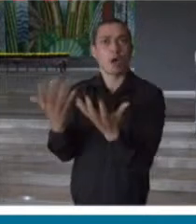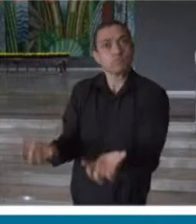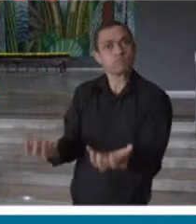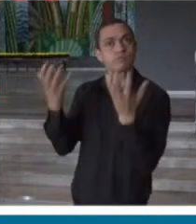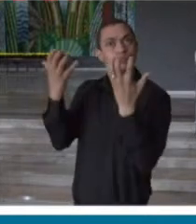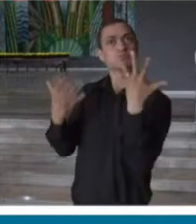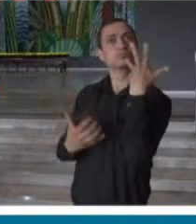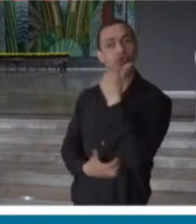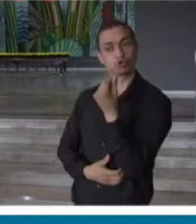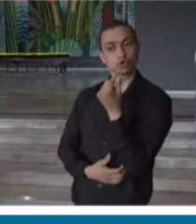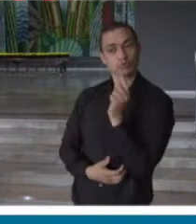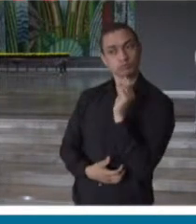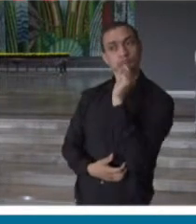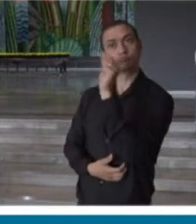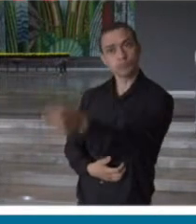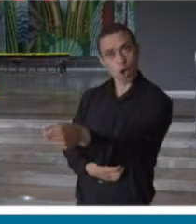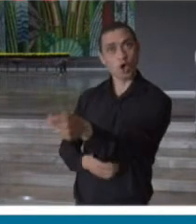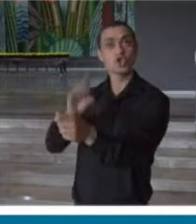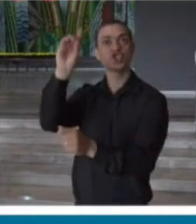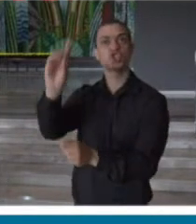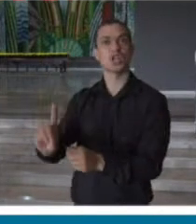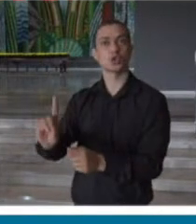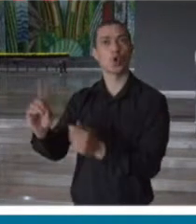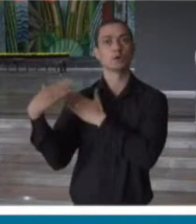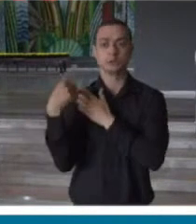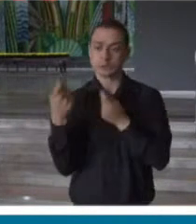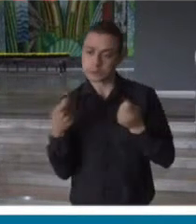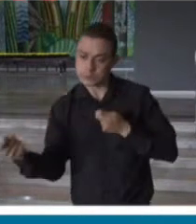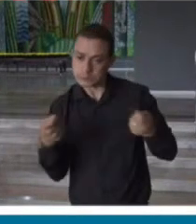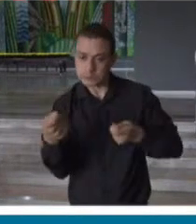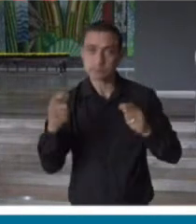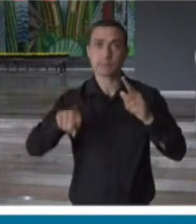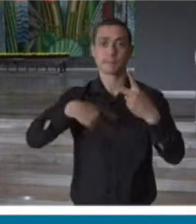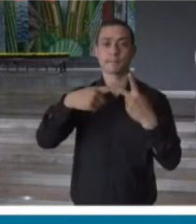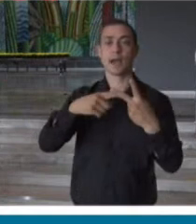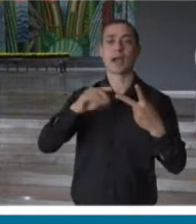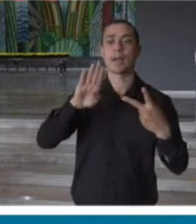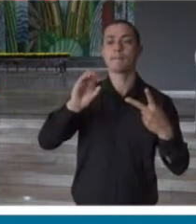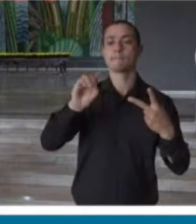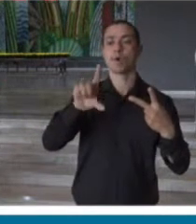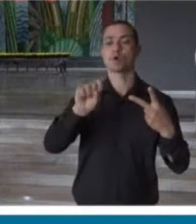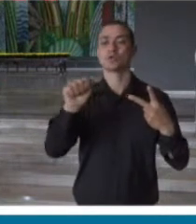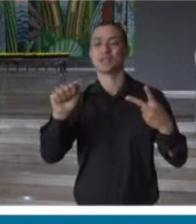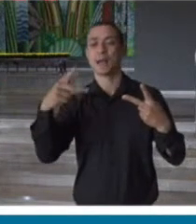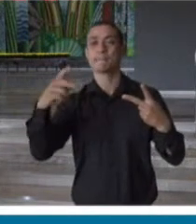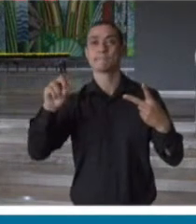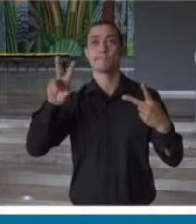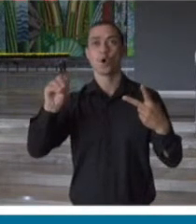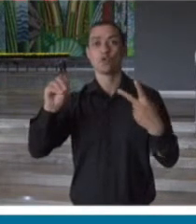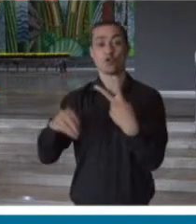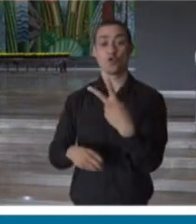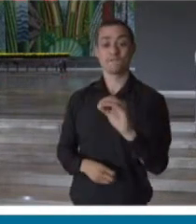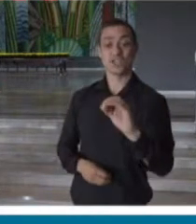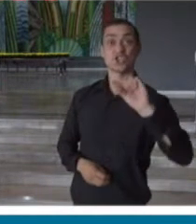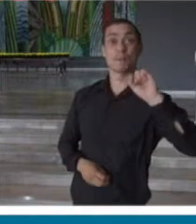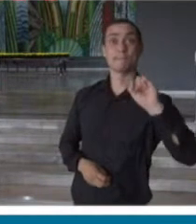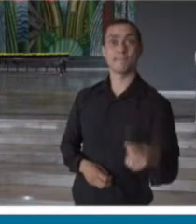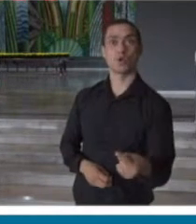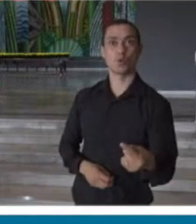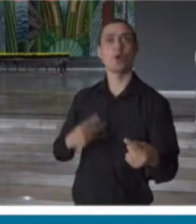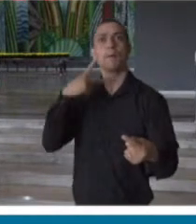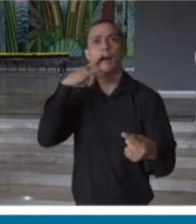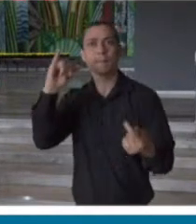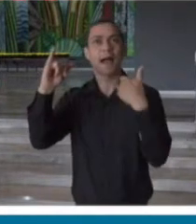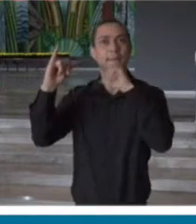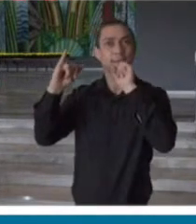escola, dinheiro na mão dos diretores, Bolsa do Povo, 20 mil pais e mães contratados para